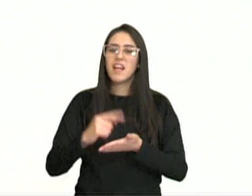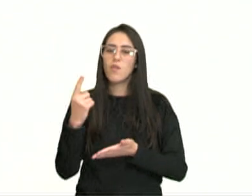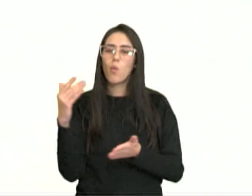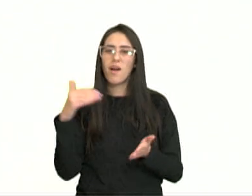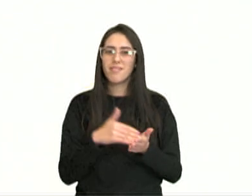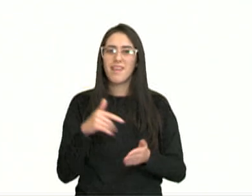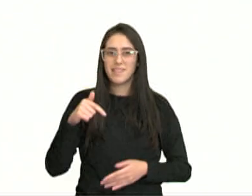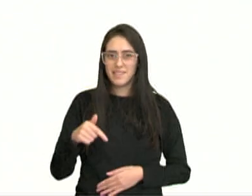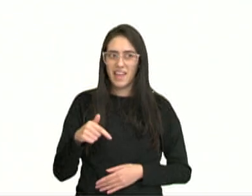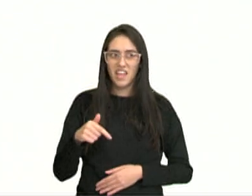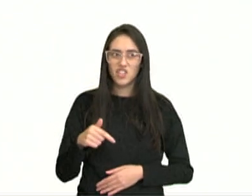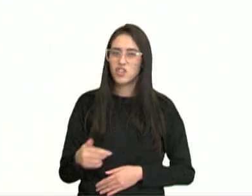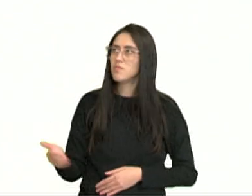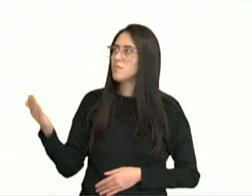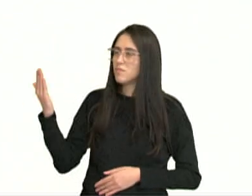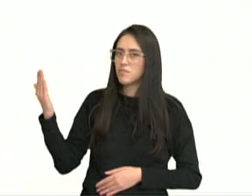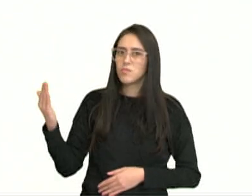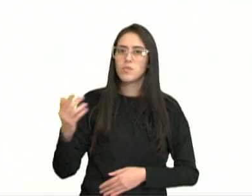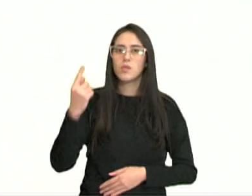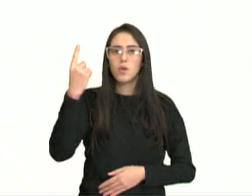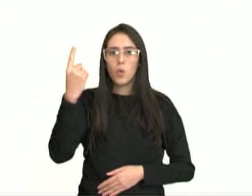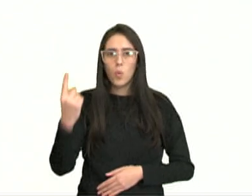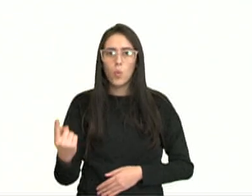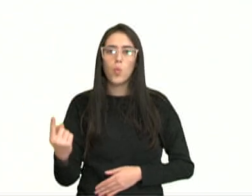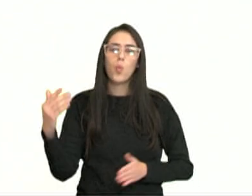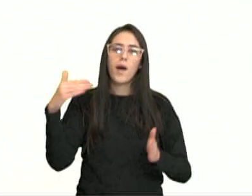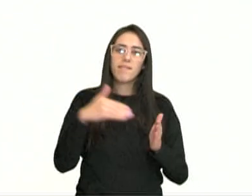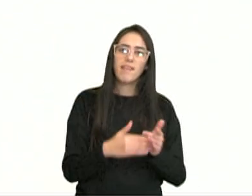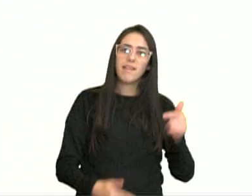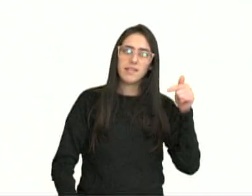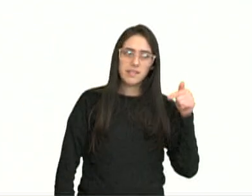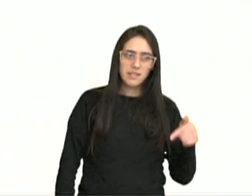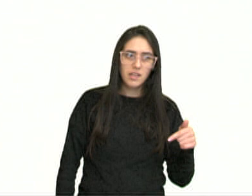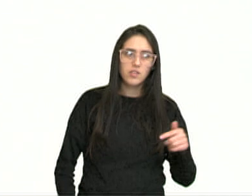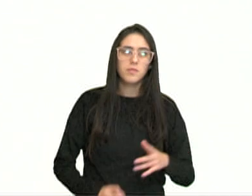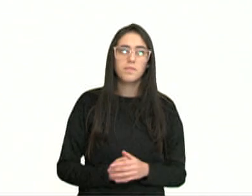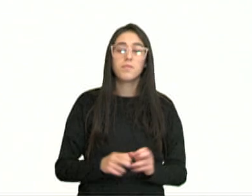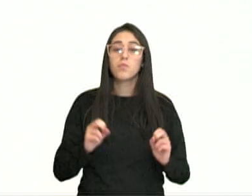7, de 1 a 7, de 1 a 7, de 1 a 7. Ok, não